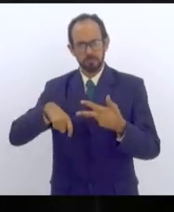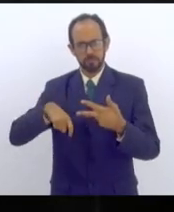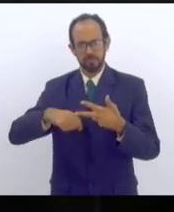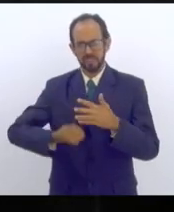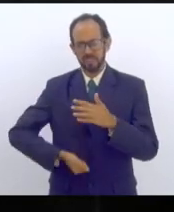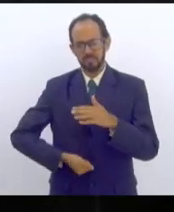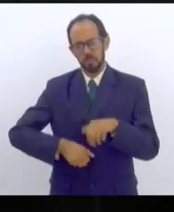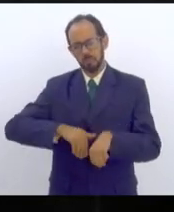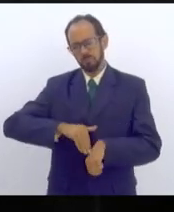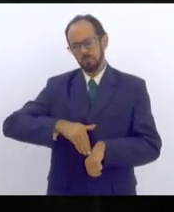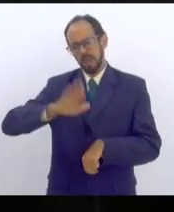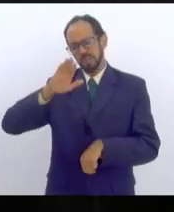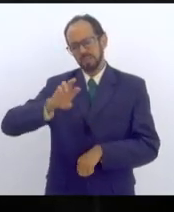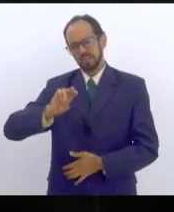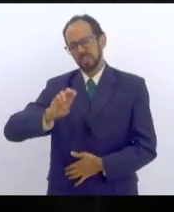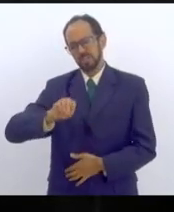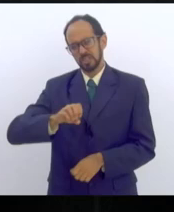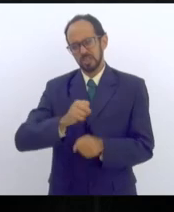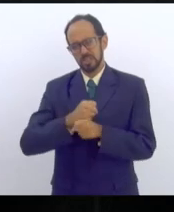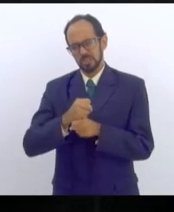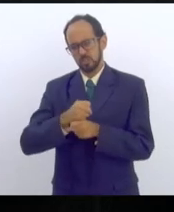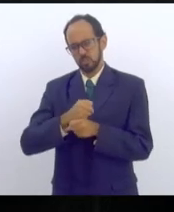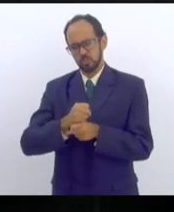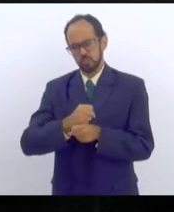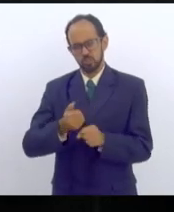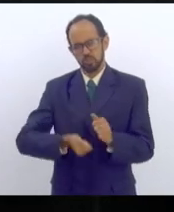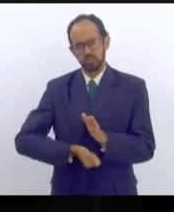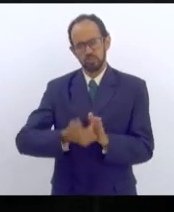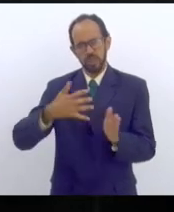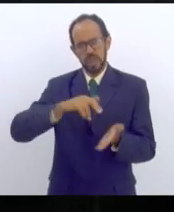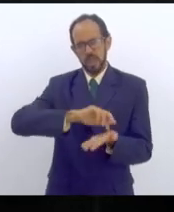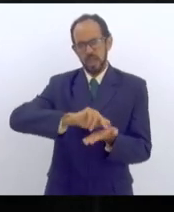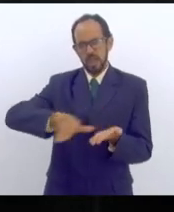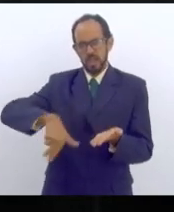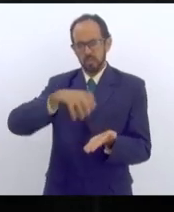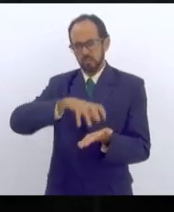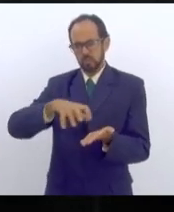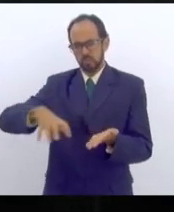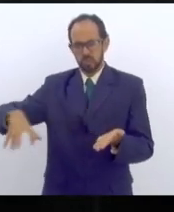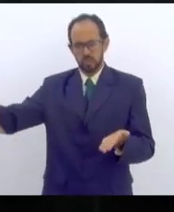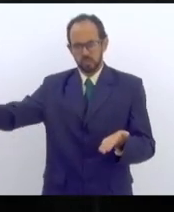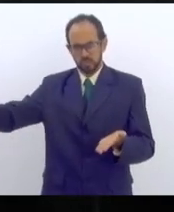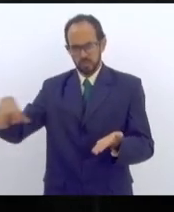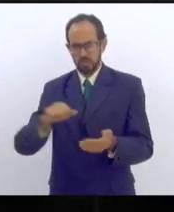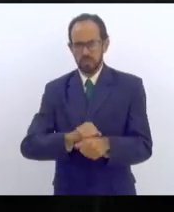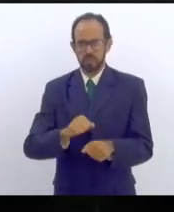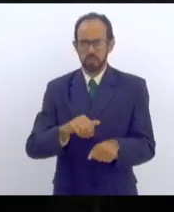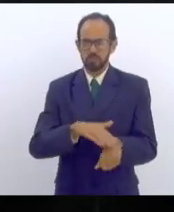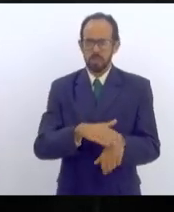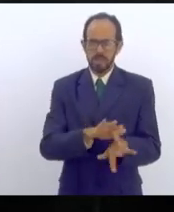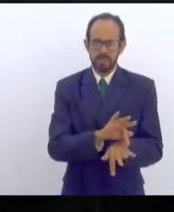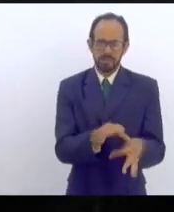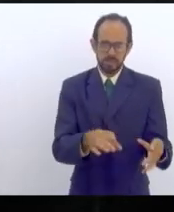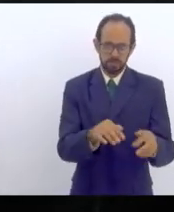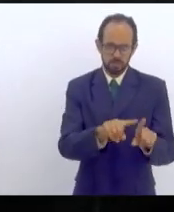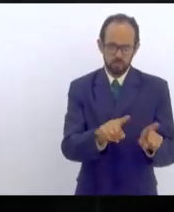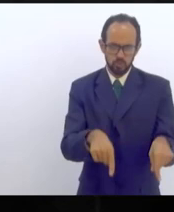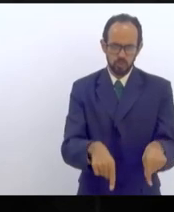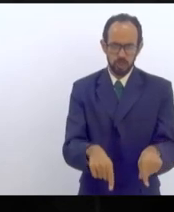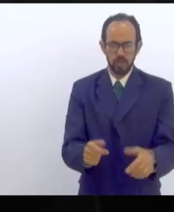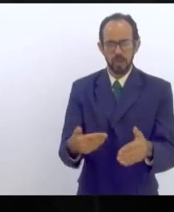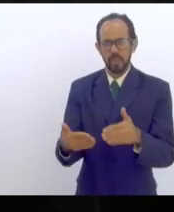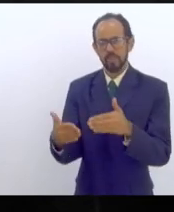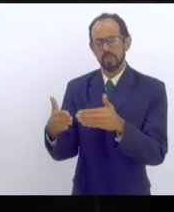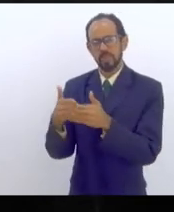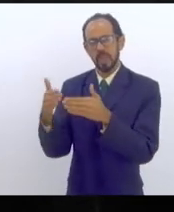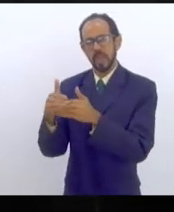de 30 anos, nos mais diversos cargos. Desde o mais simples servidor, a chefe